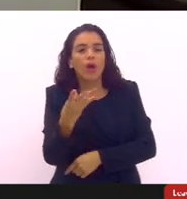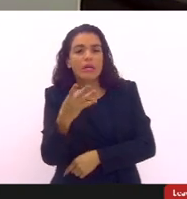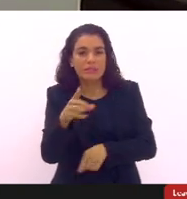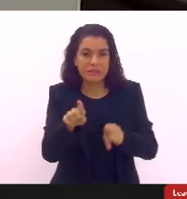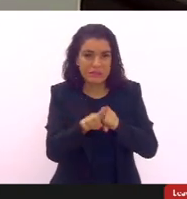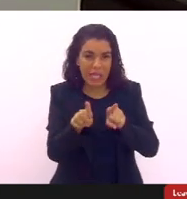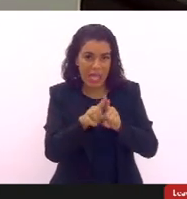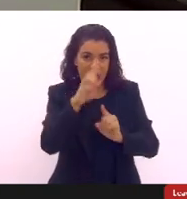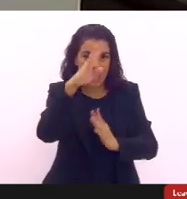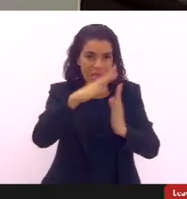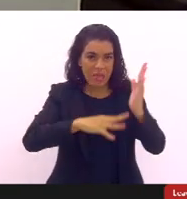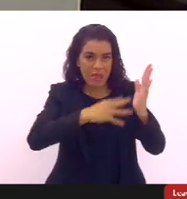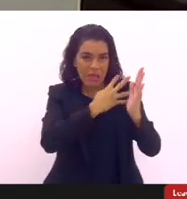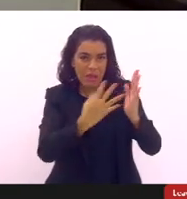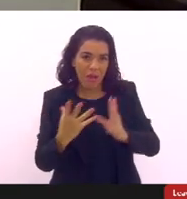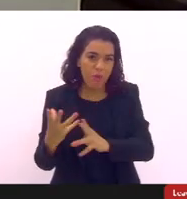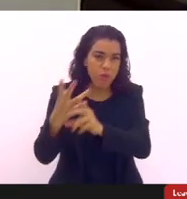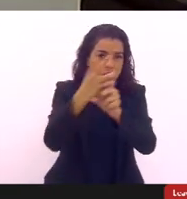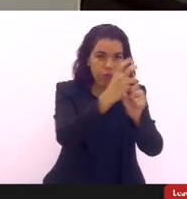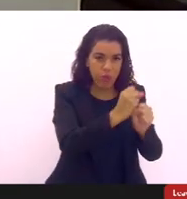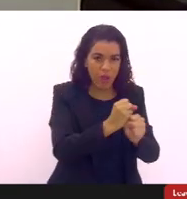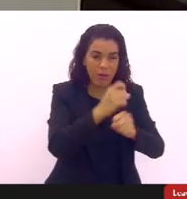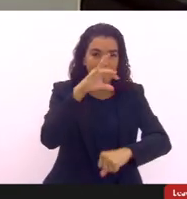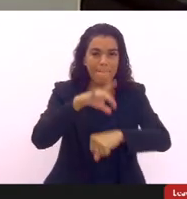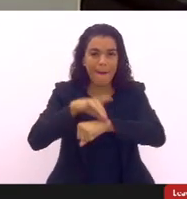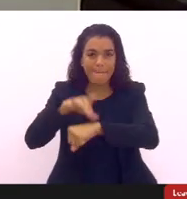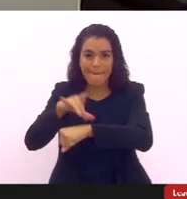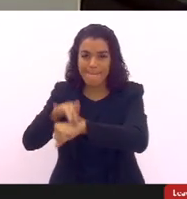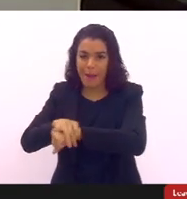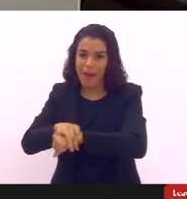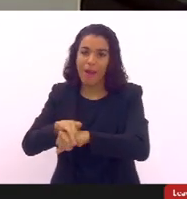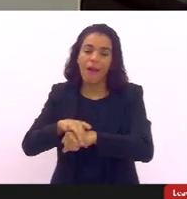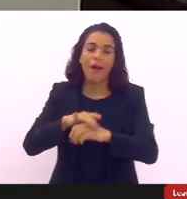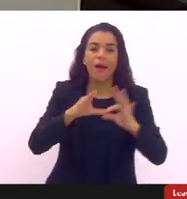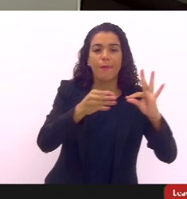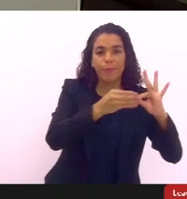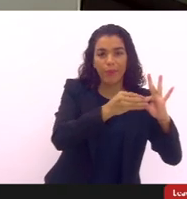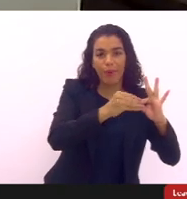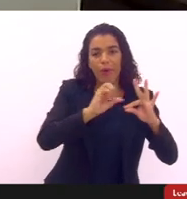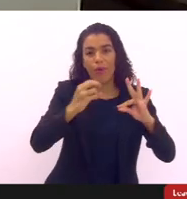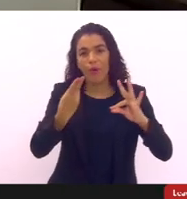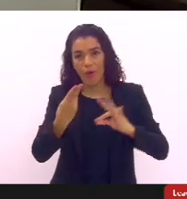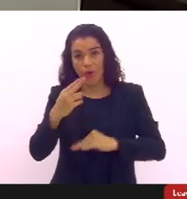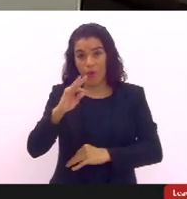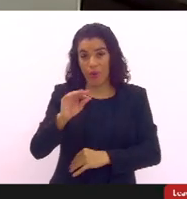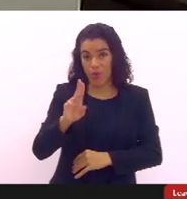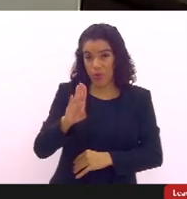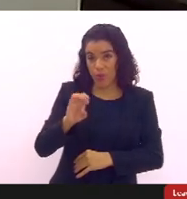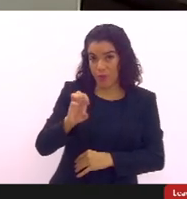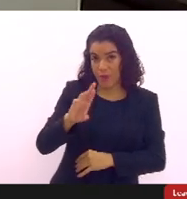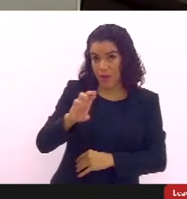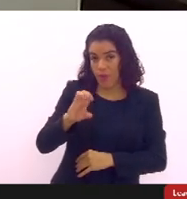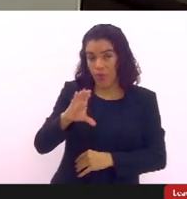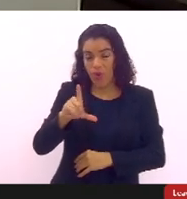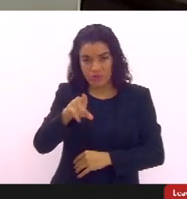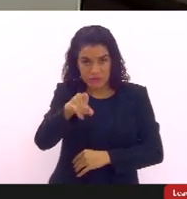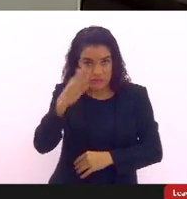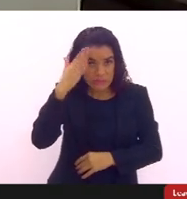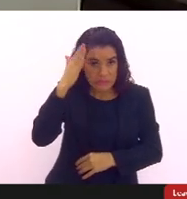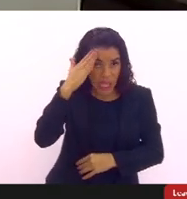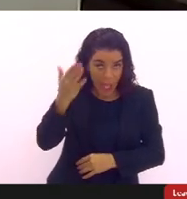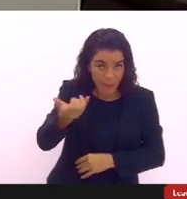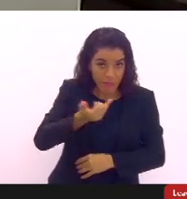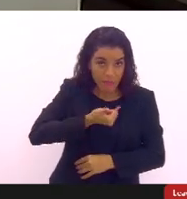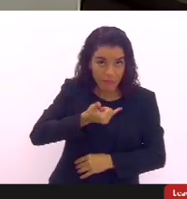um mapa dos presos contaminados pela tuberculose ou pela HIV, eu não sei se o senhor poderia dispor